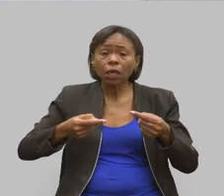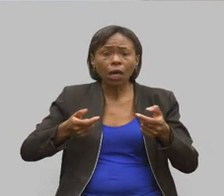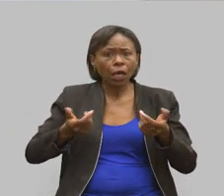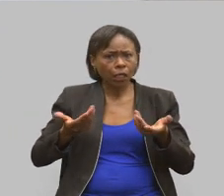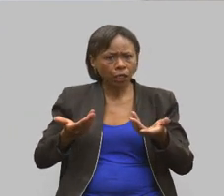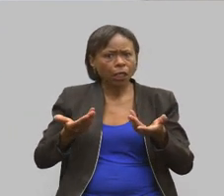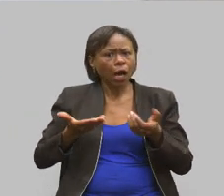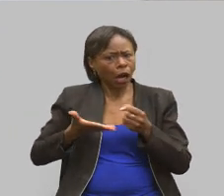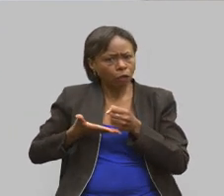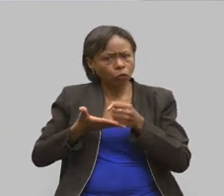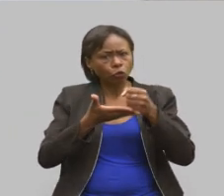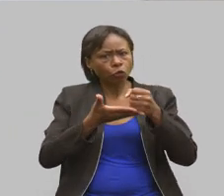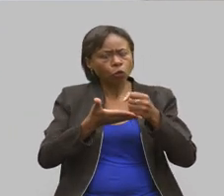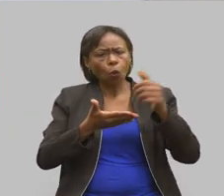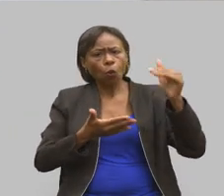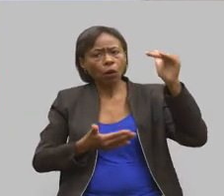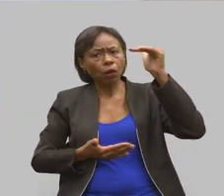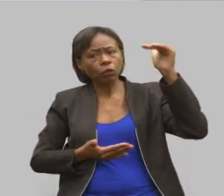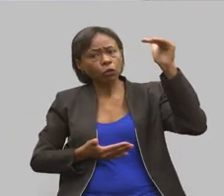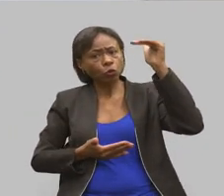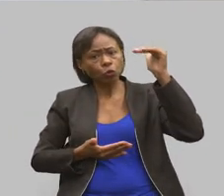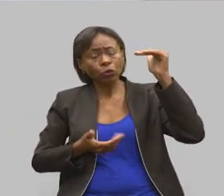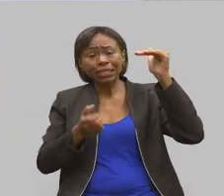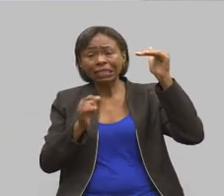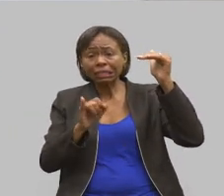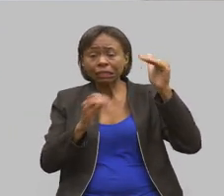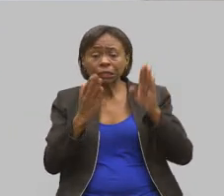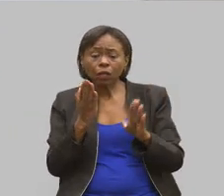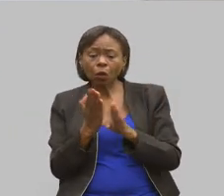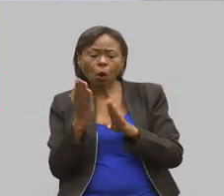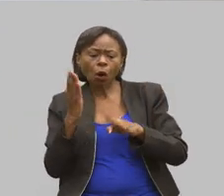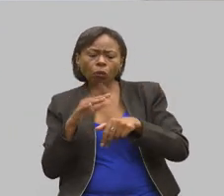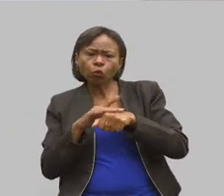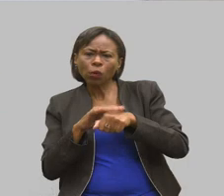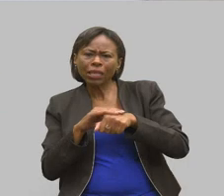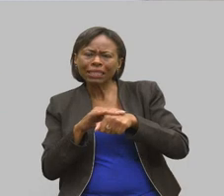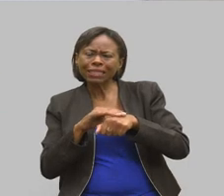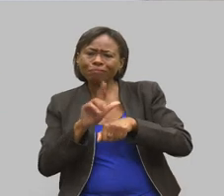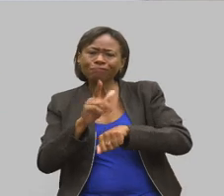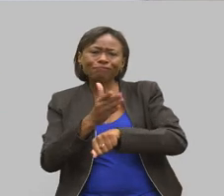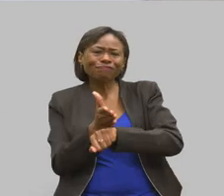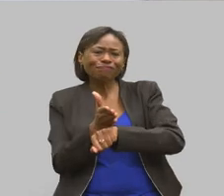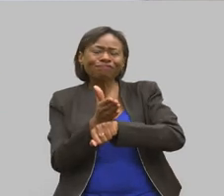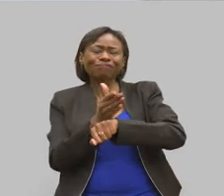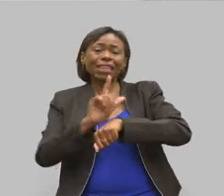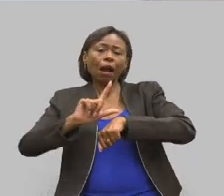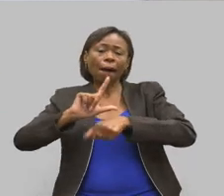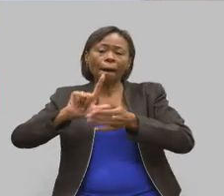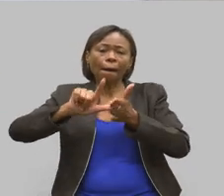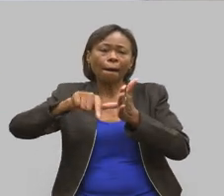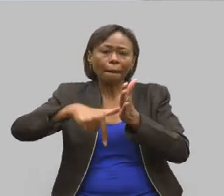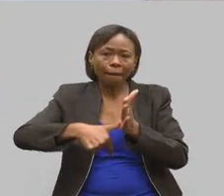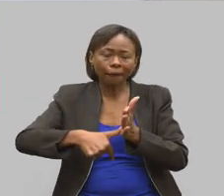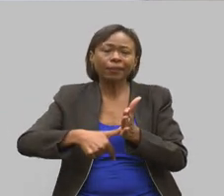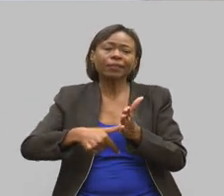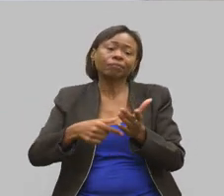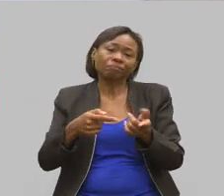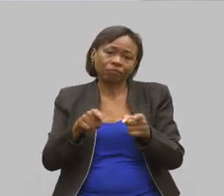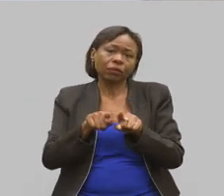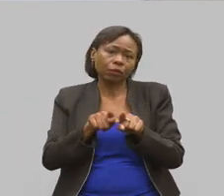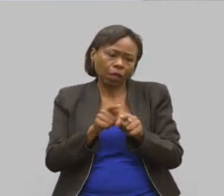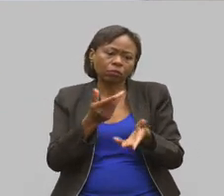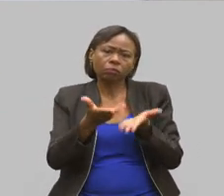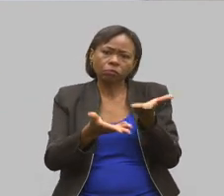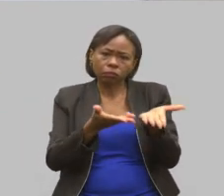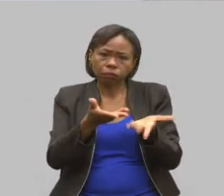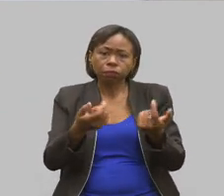adulto que é diagnosticado tardiamente né Muitas pessoas não laudas e e sendo diagnosticadas tardiamente mas